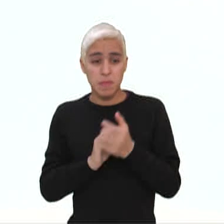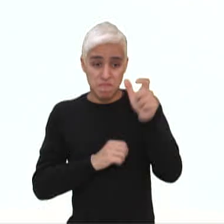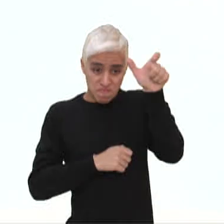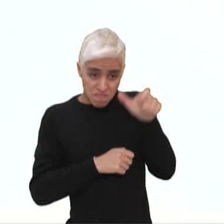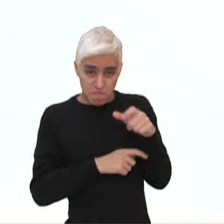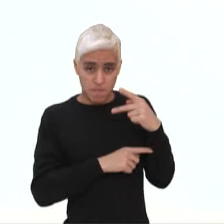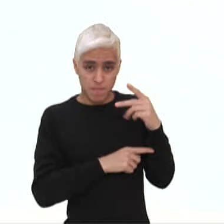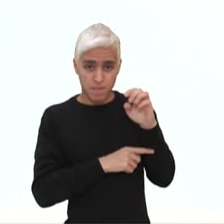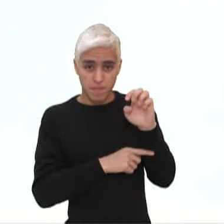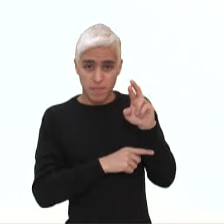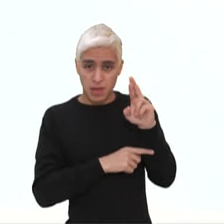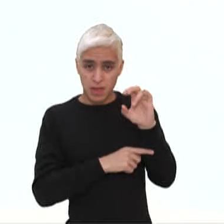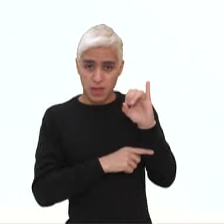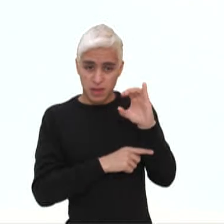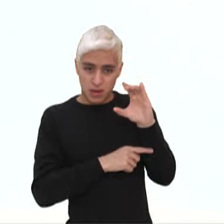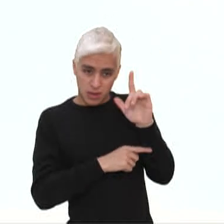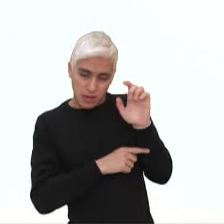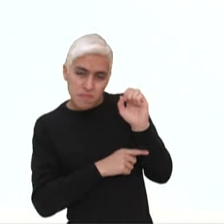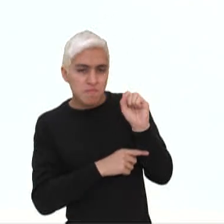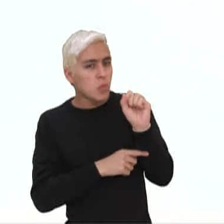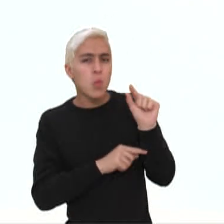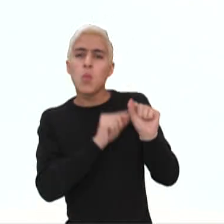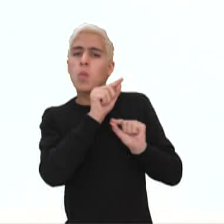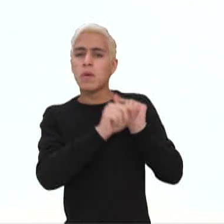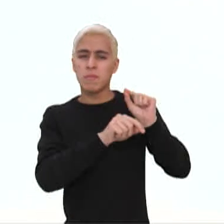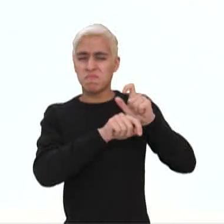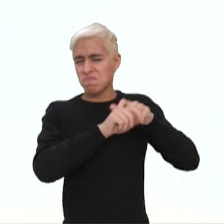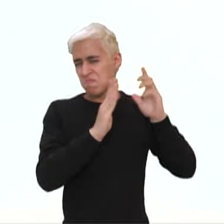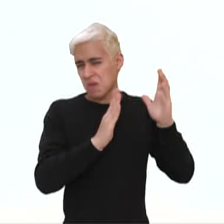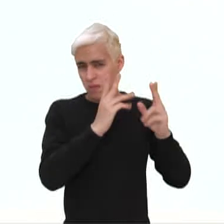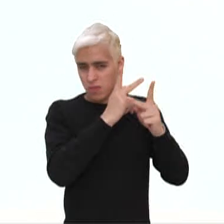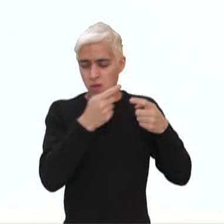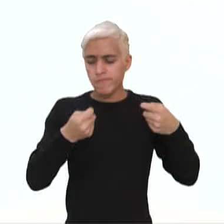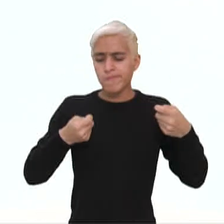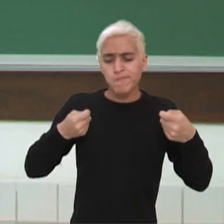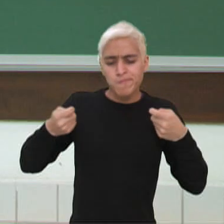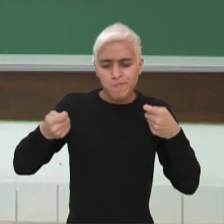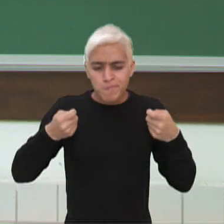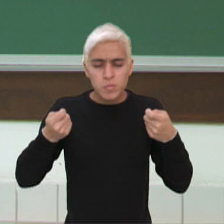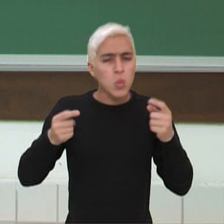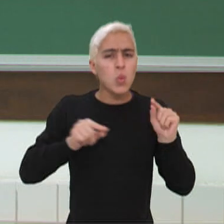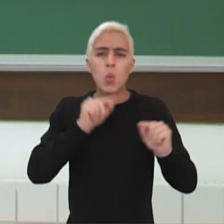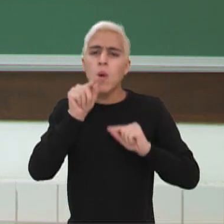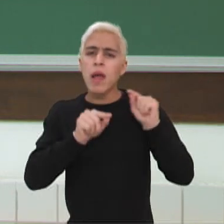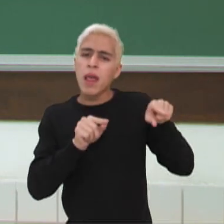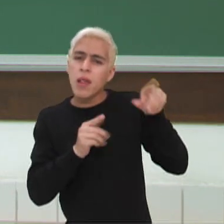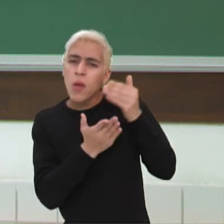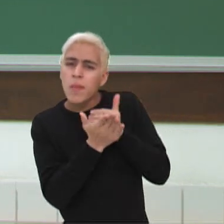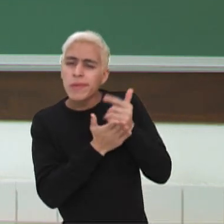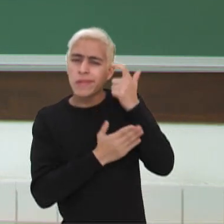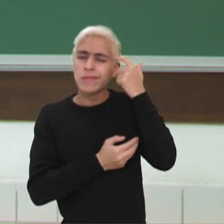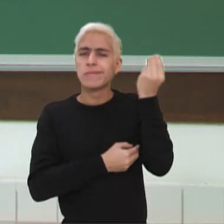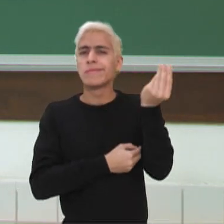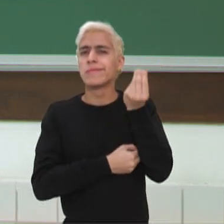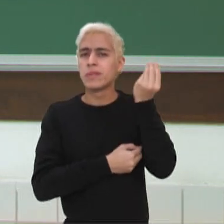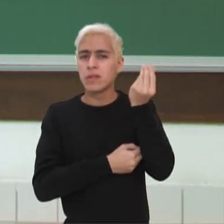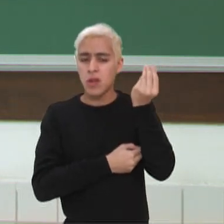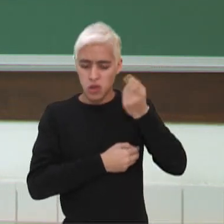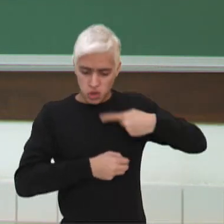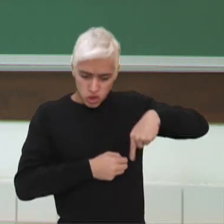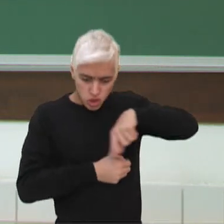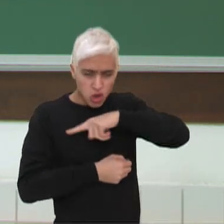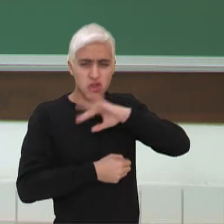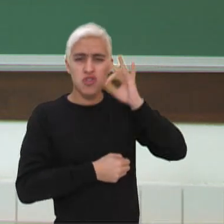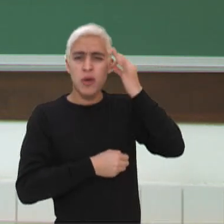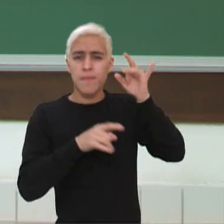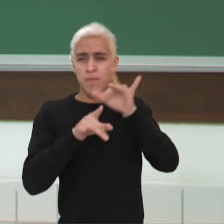Péricles, em determinado momento da sua gestão ateniense, ele começou a pensar, a gente